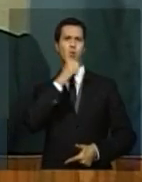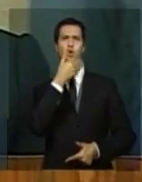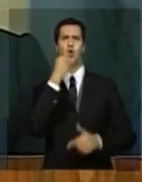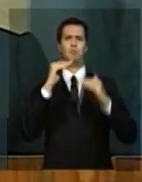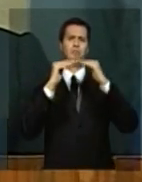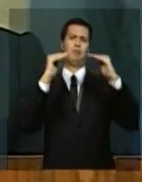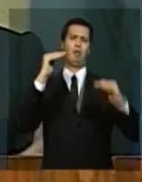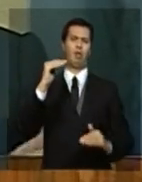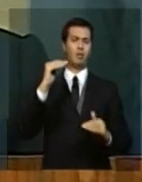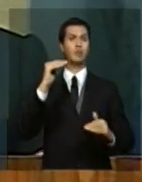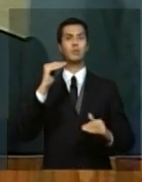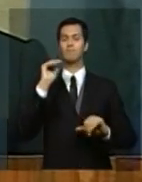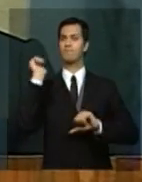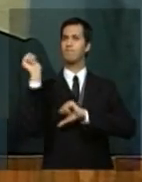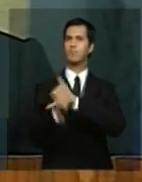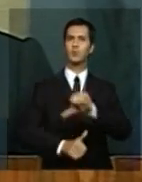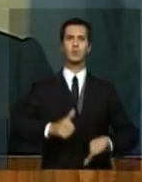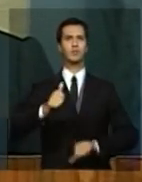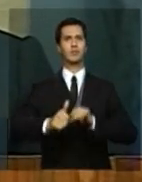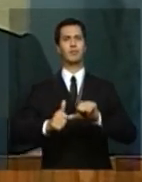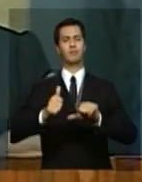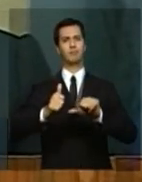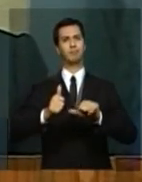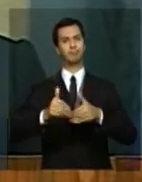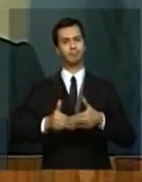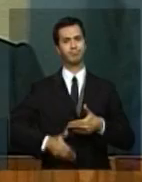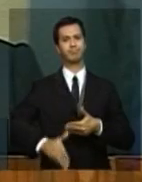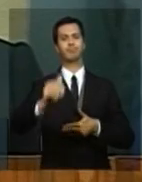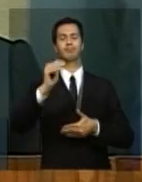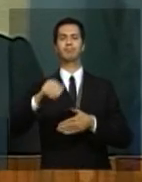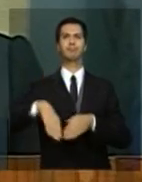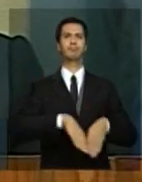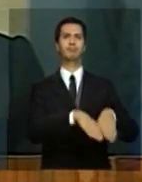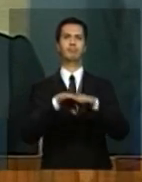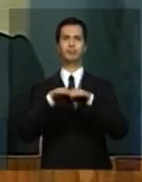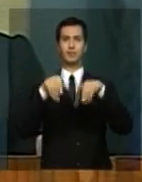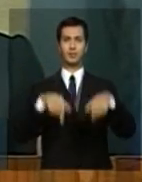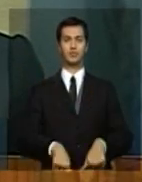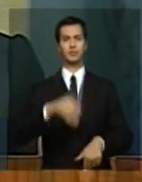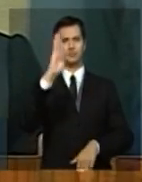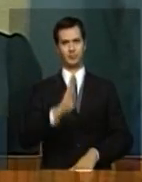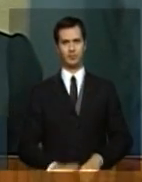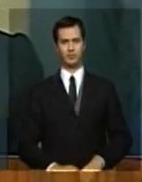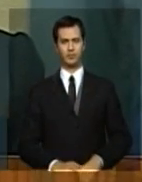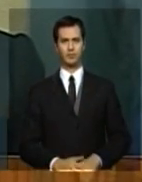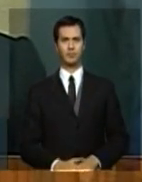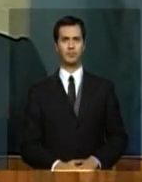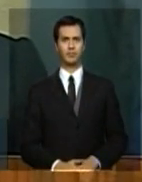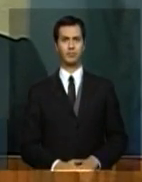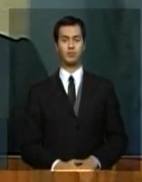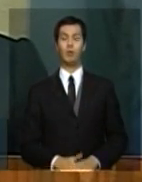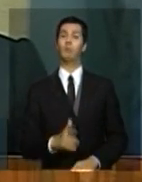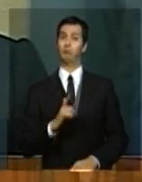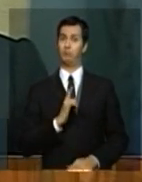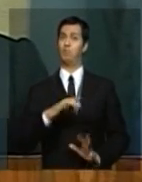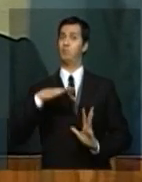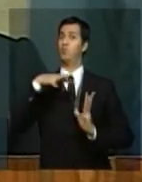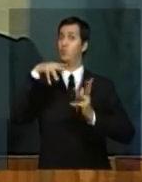gênero em nosso país não é só em nosso país é mundialmente